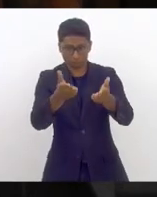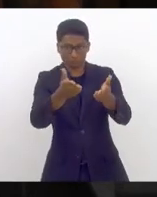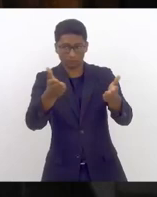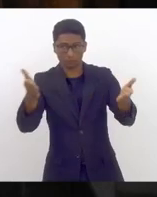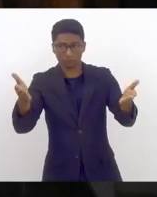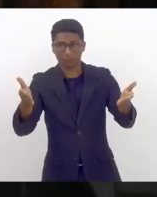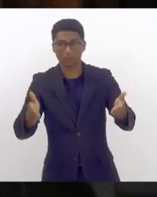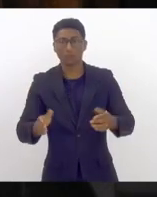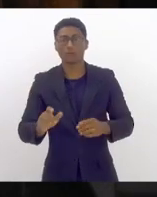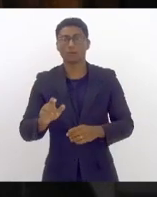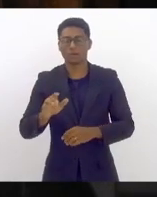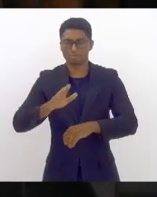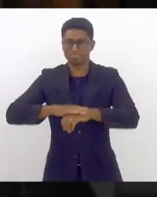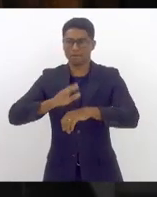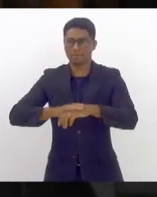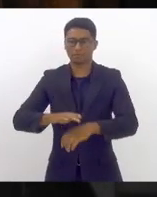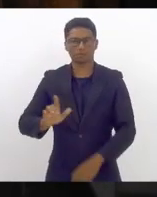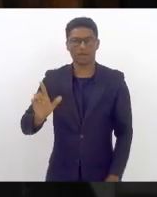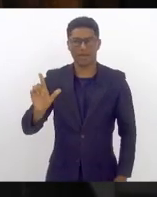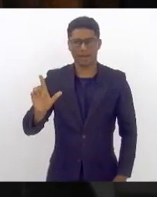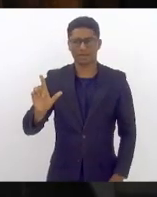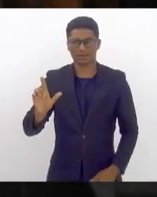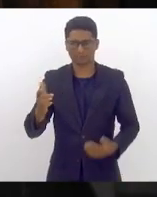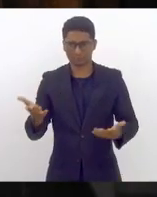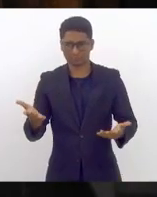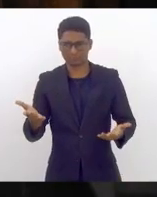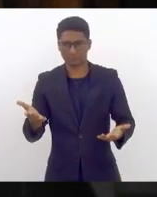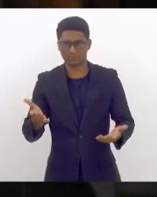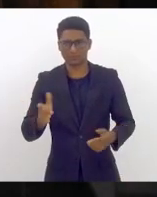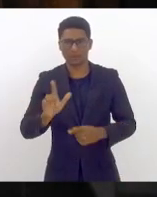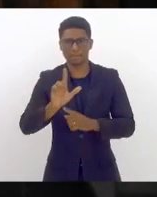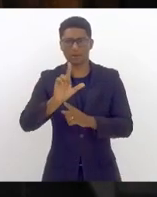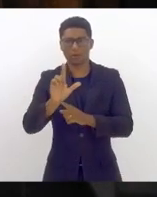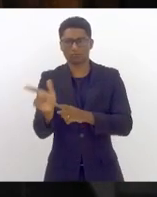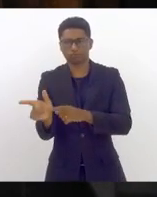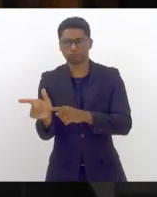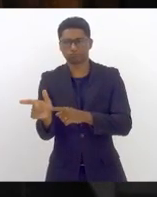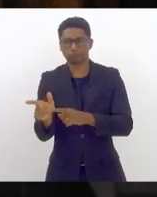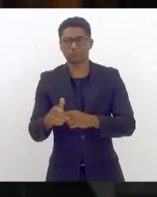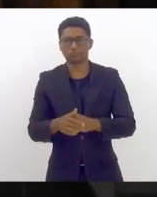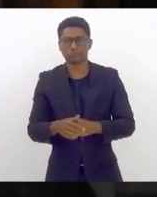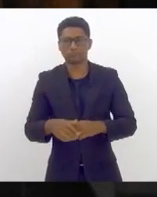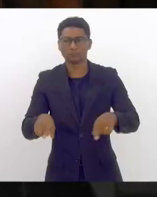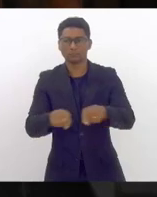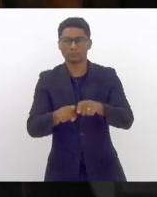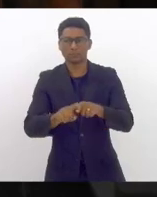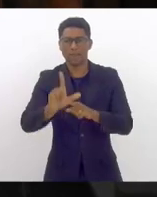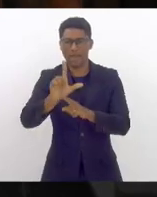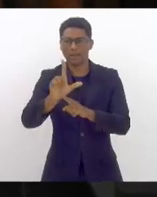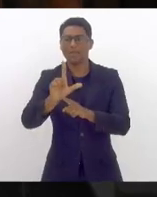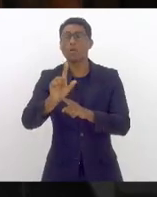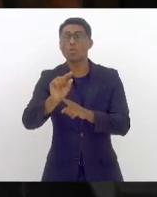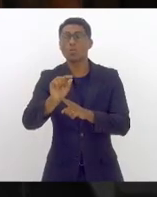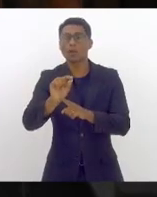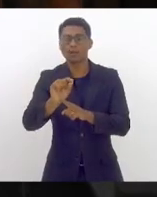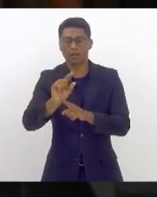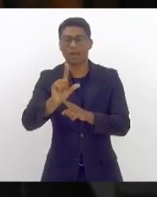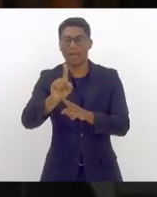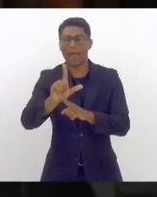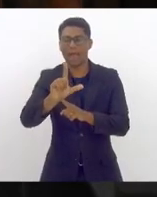o Lzinho, primeiro, inverta a mão. Segundo, o L é de ladrão.